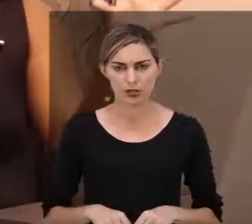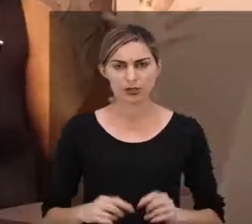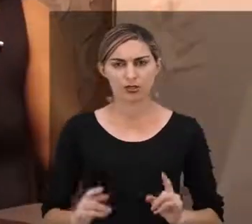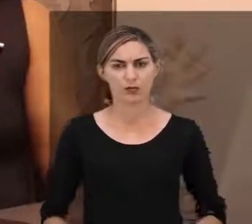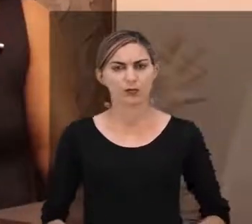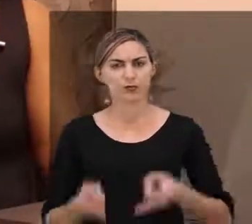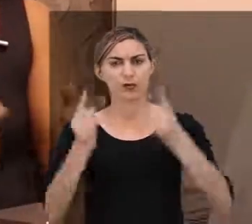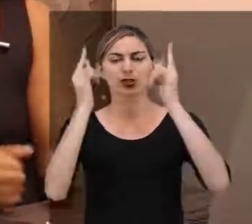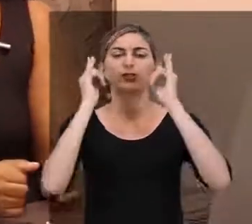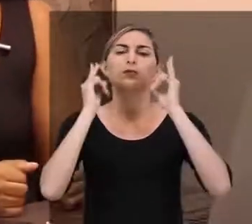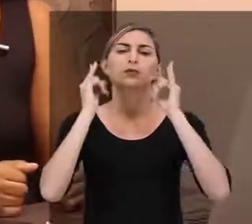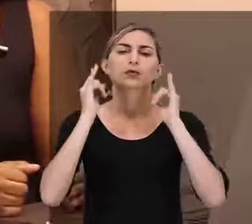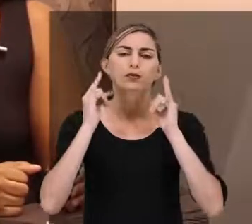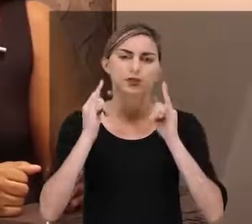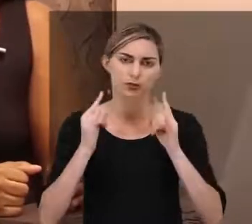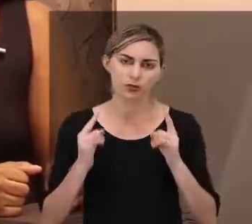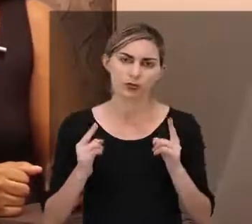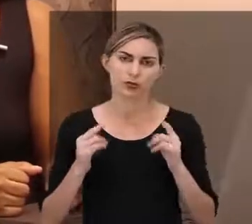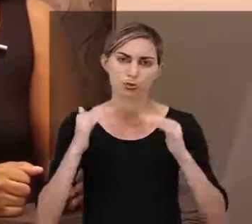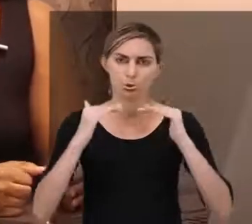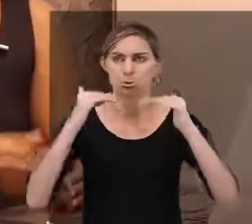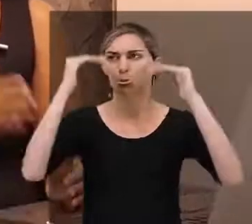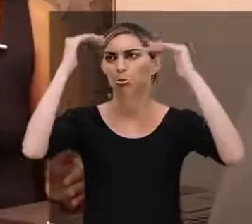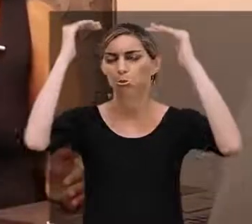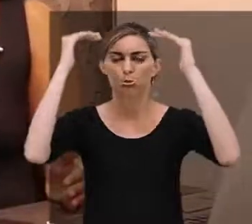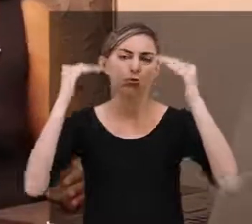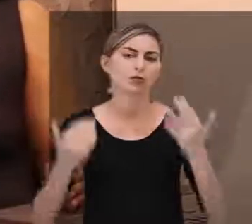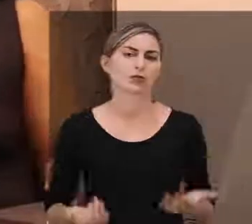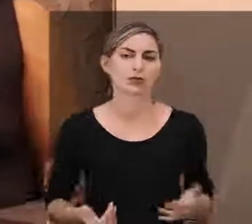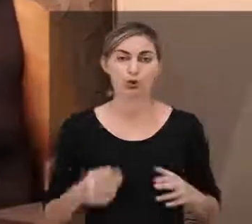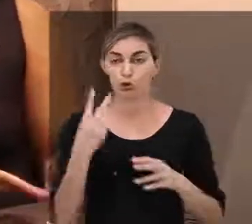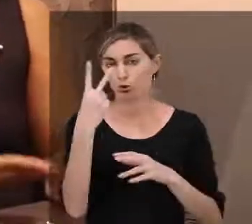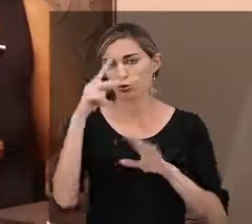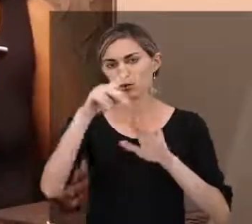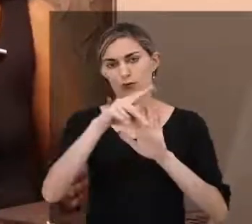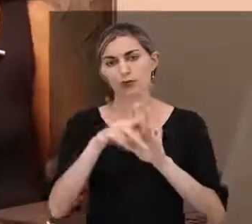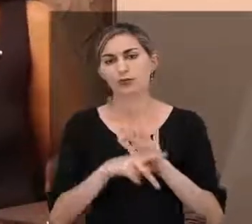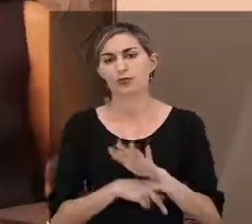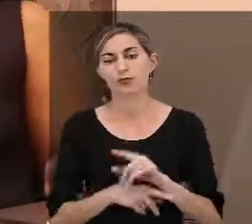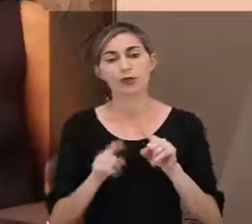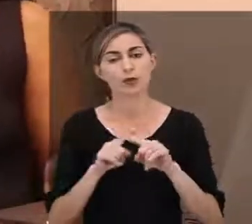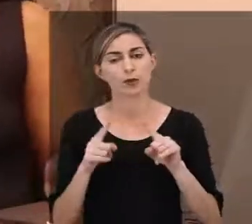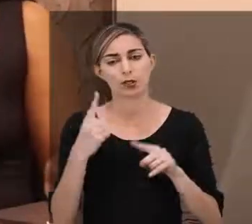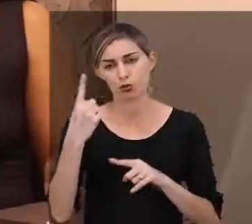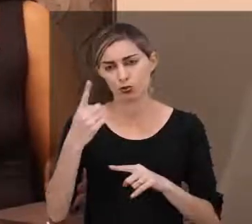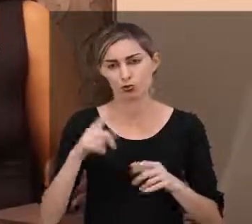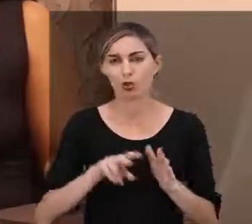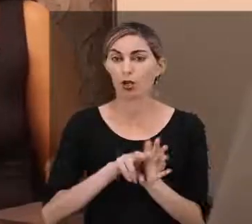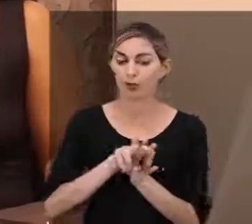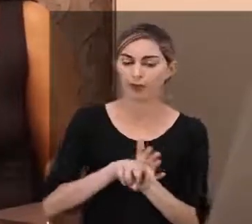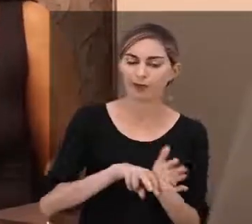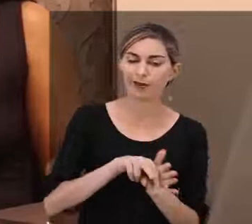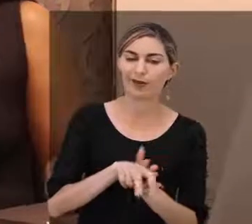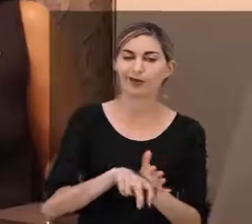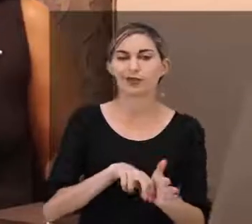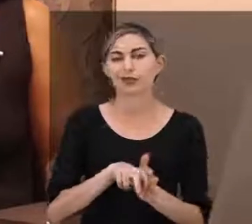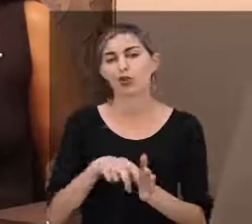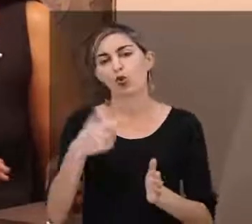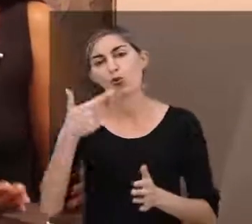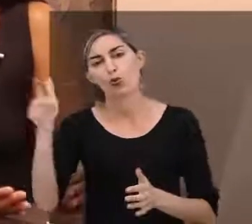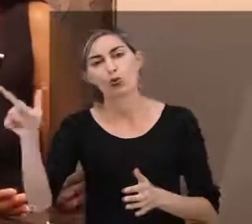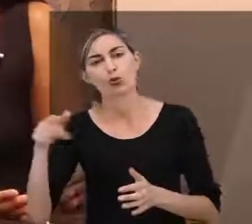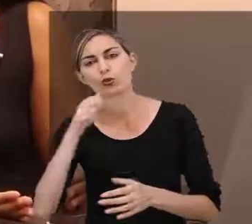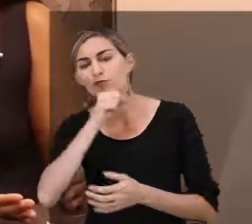apartamento naquele edifício, né? Fazendo 2 projetos, mas em um eu tenho um cadeirante, em um eu tenho